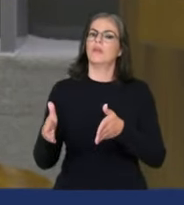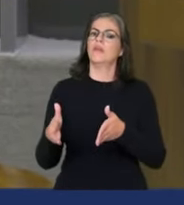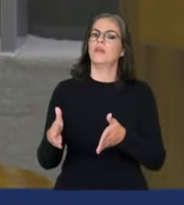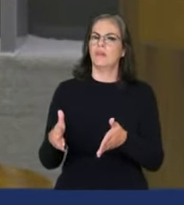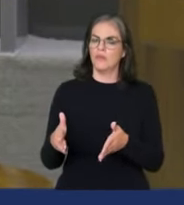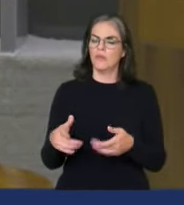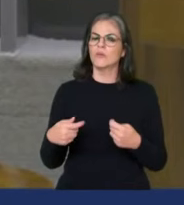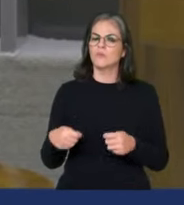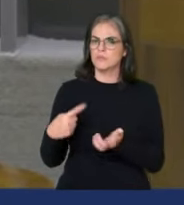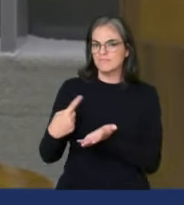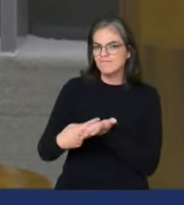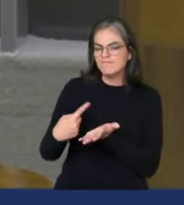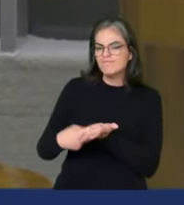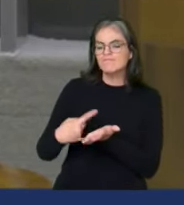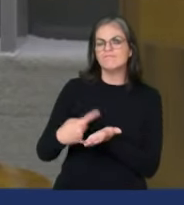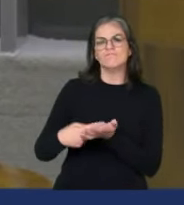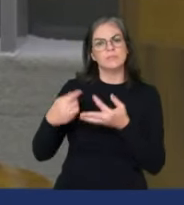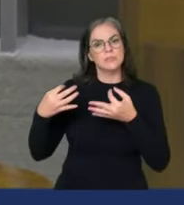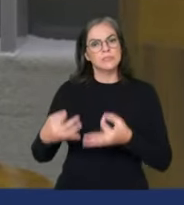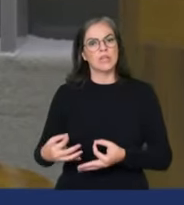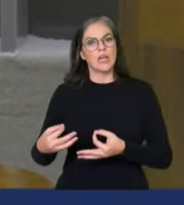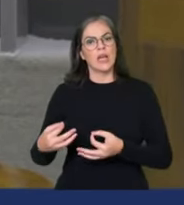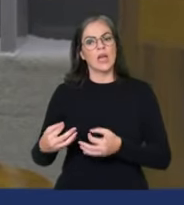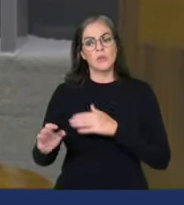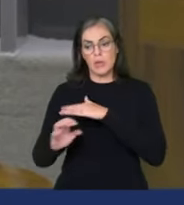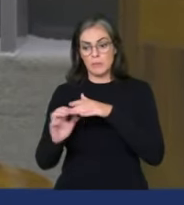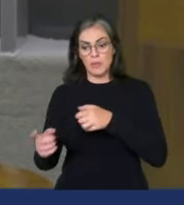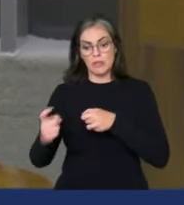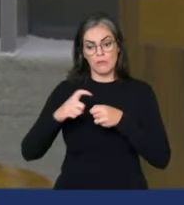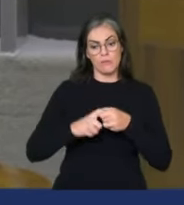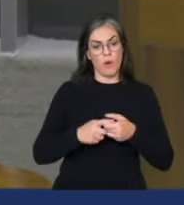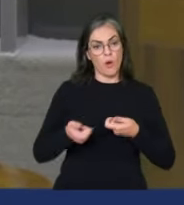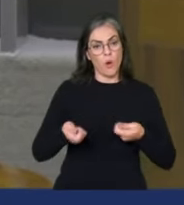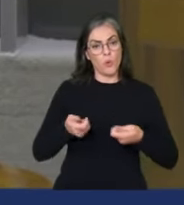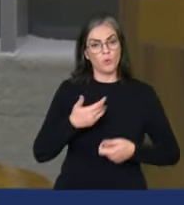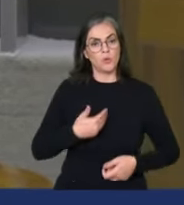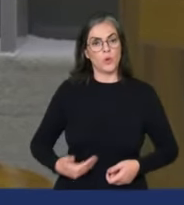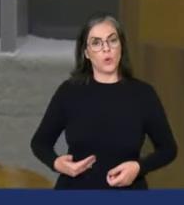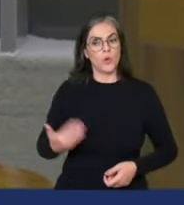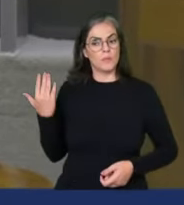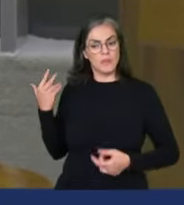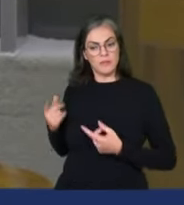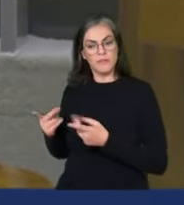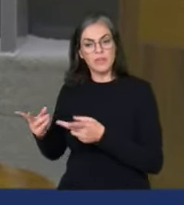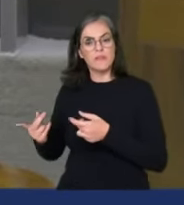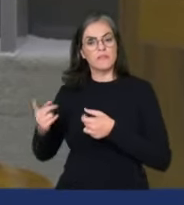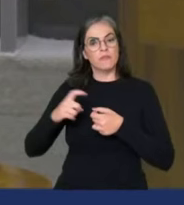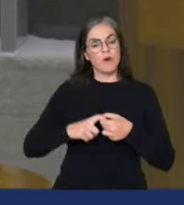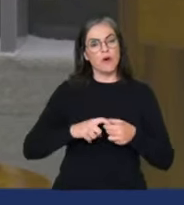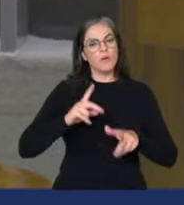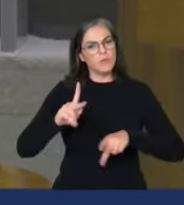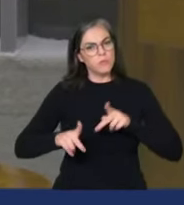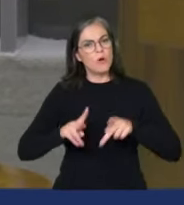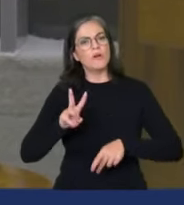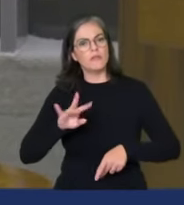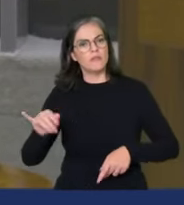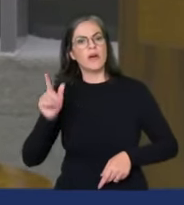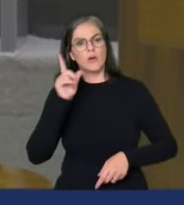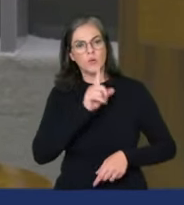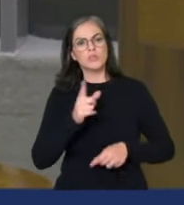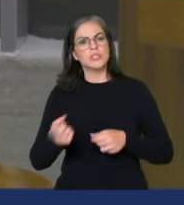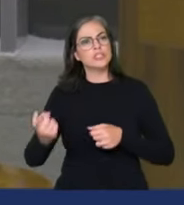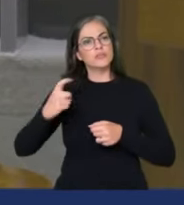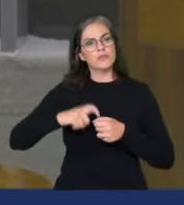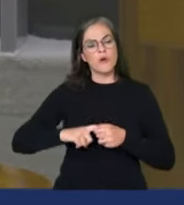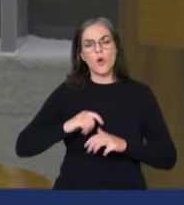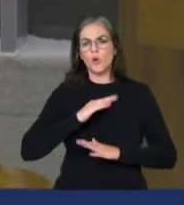de olho na reestatização daquilo que foi privatizado. O povo brasileiro vai tomar de volta tudo aquilo que